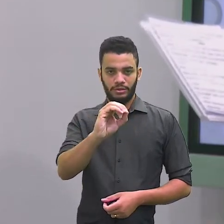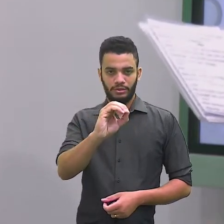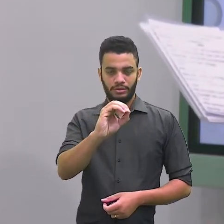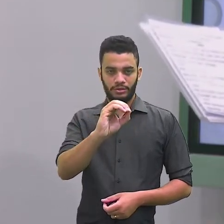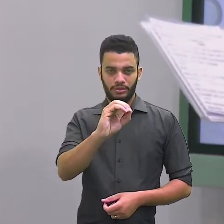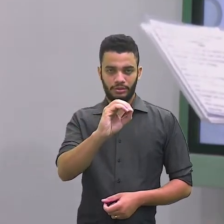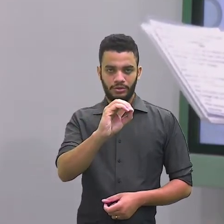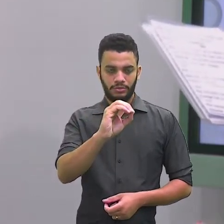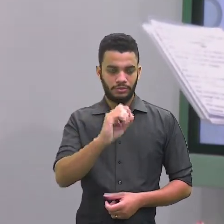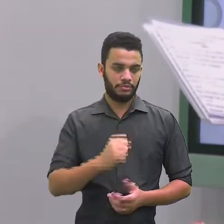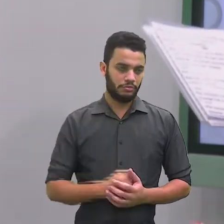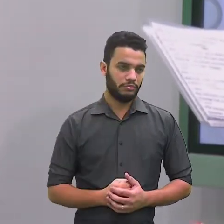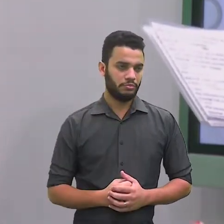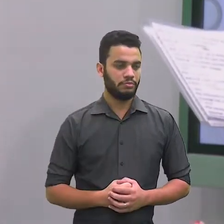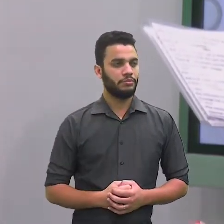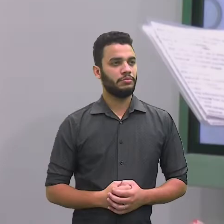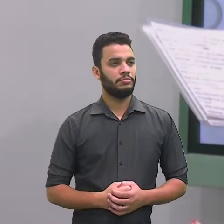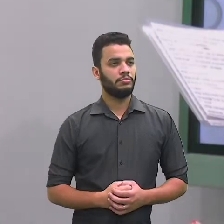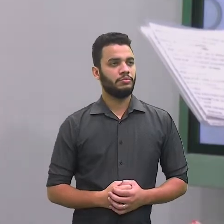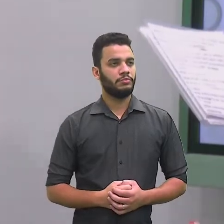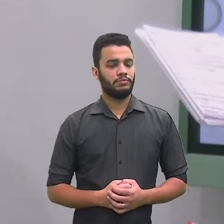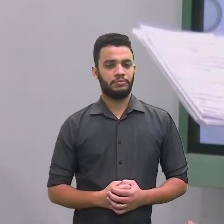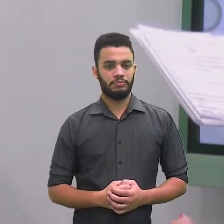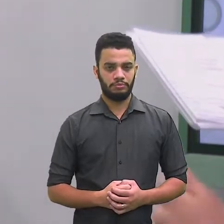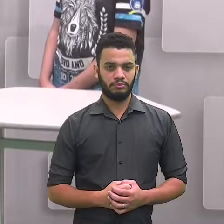R-E-S-O-L-U-C-A-O. Resolução.